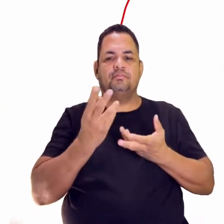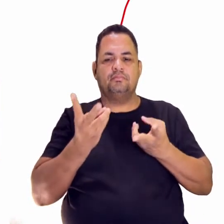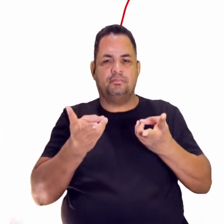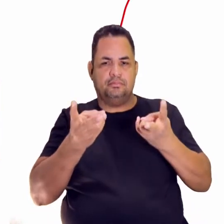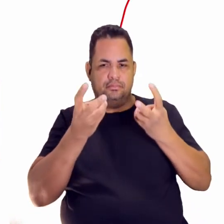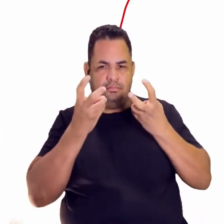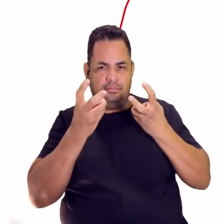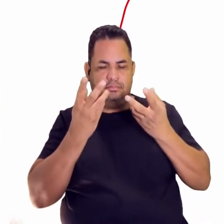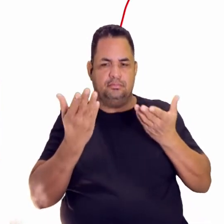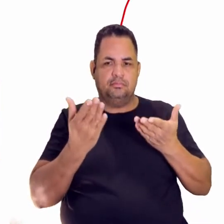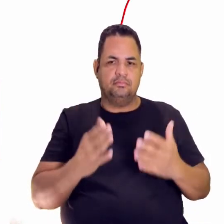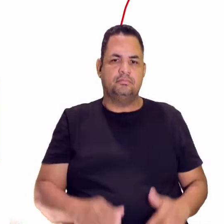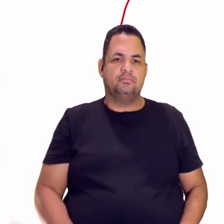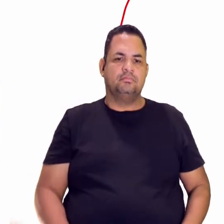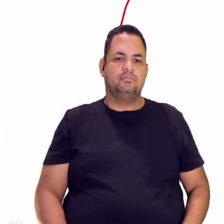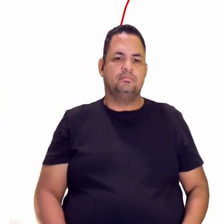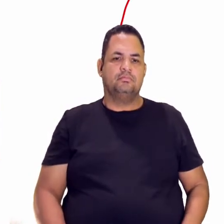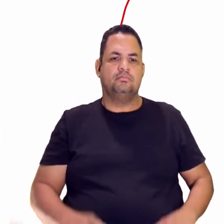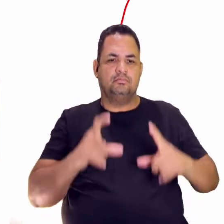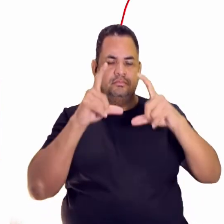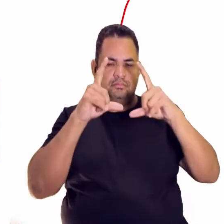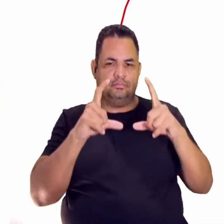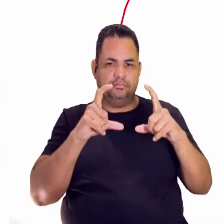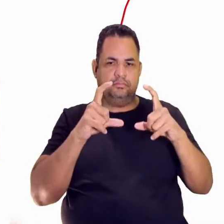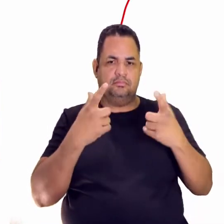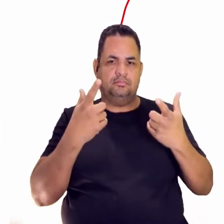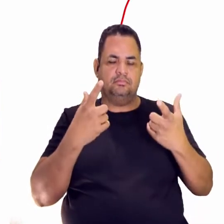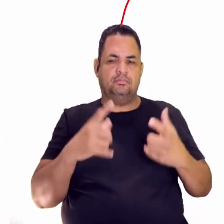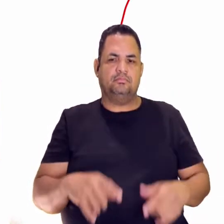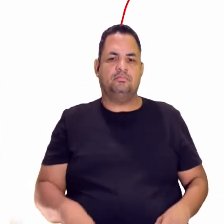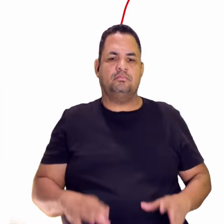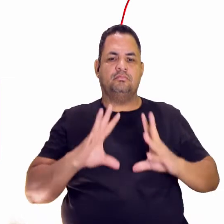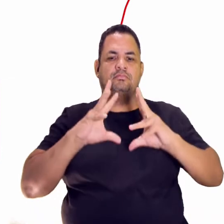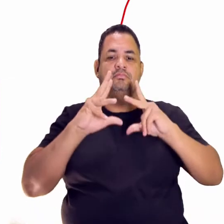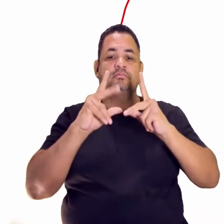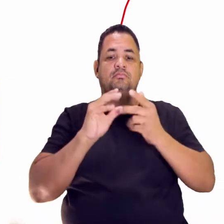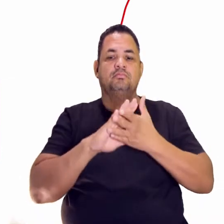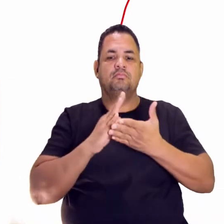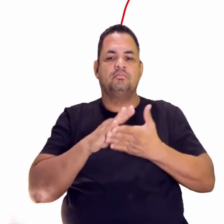captação, né, que ele fotografa, então tudo isso é a escolha que ele vai